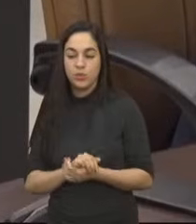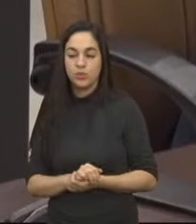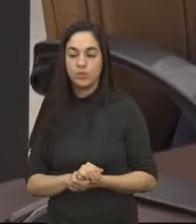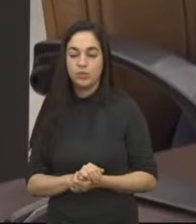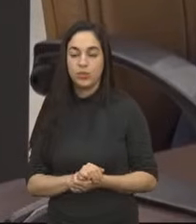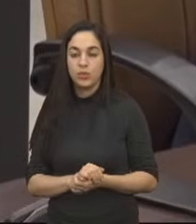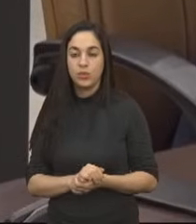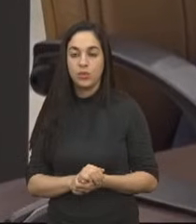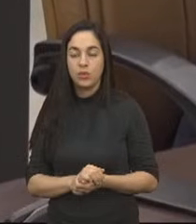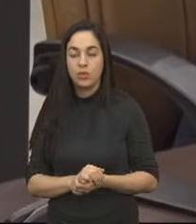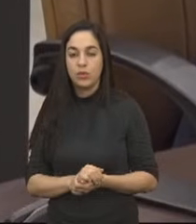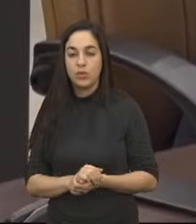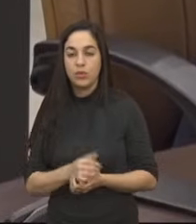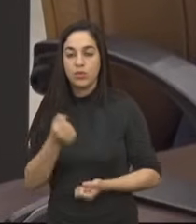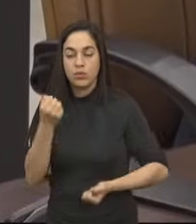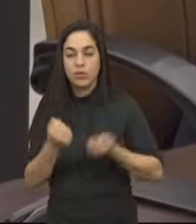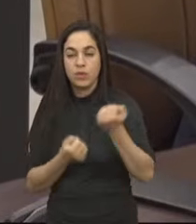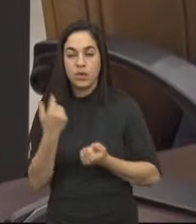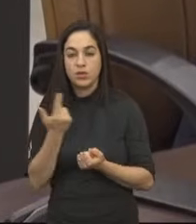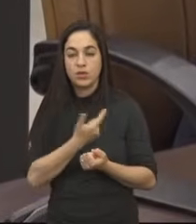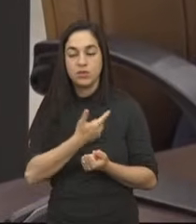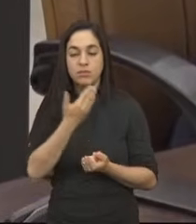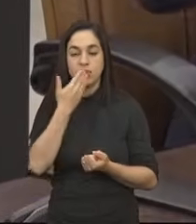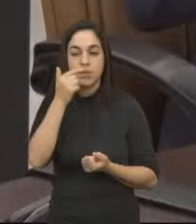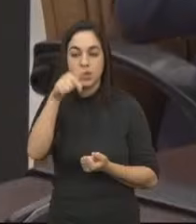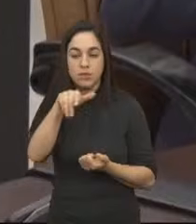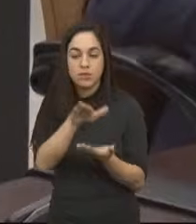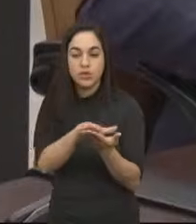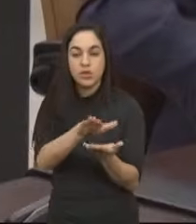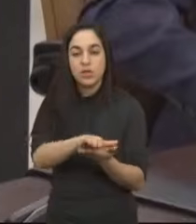do veículo que estamos requerendo para a cidade de Jacareí.